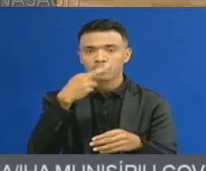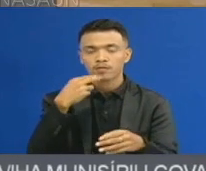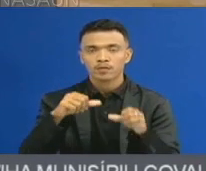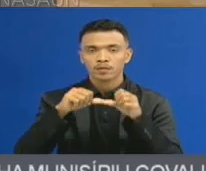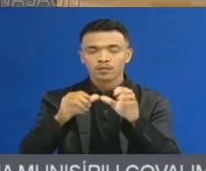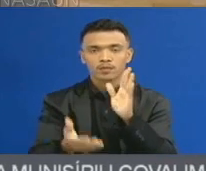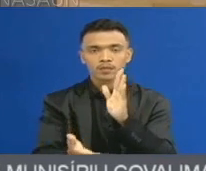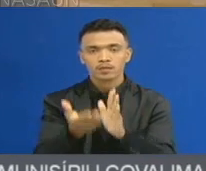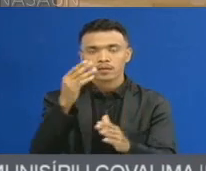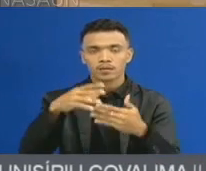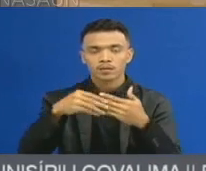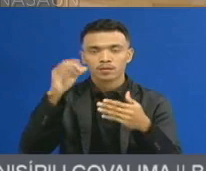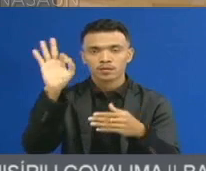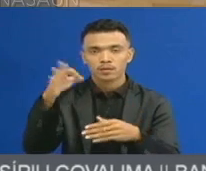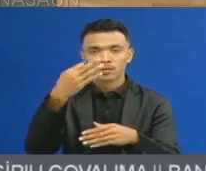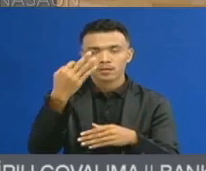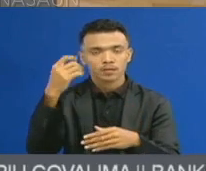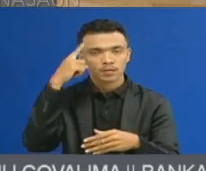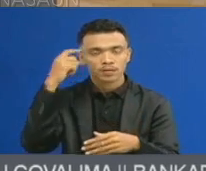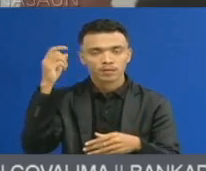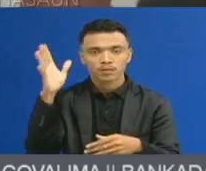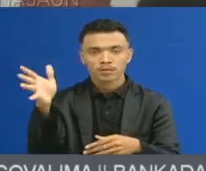sanulo recensia centavos limanolo.